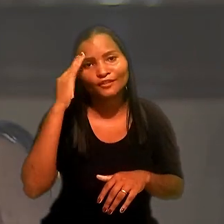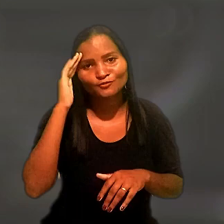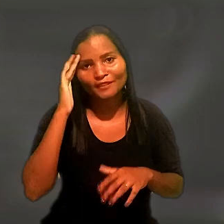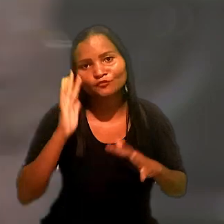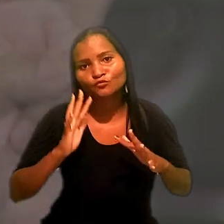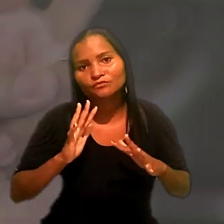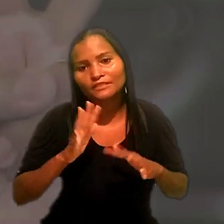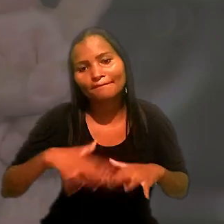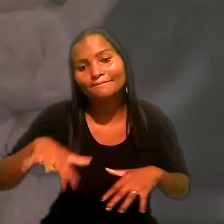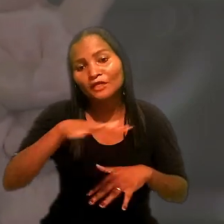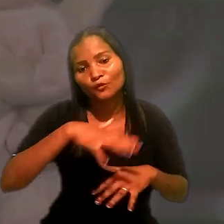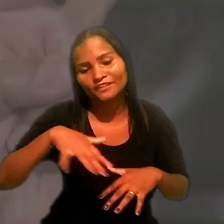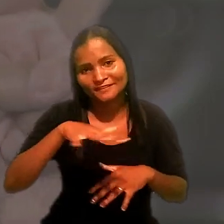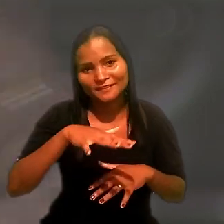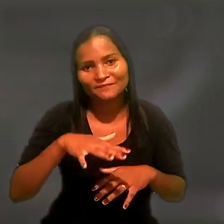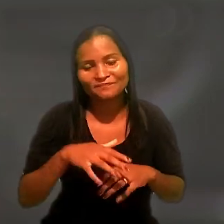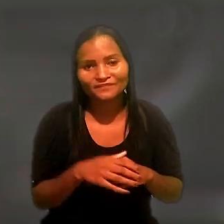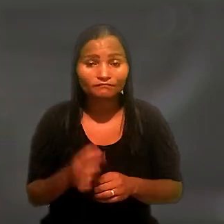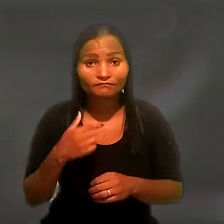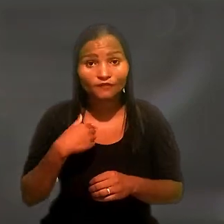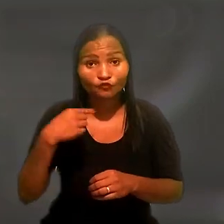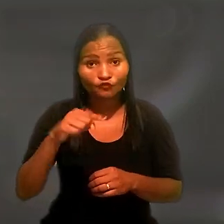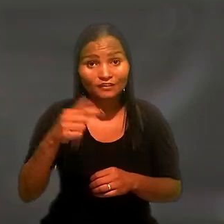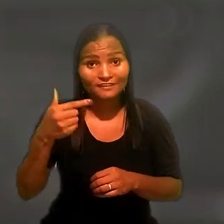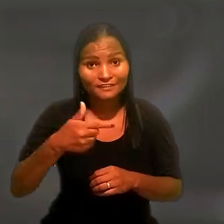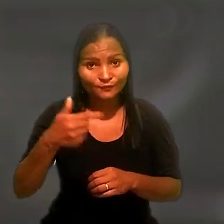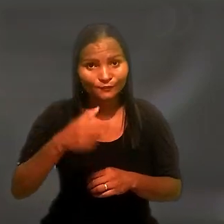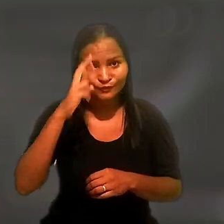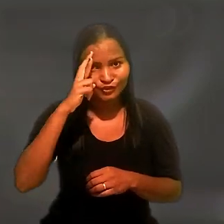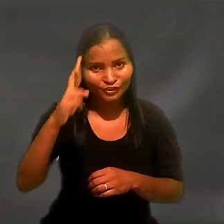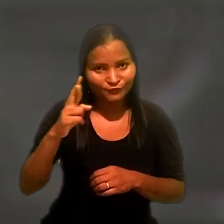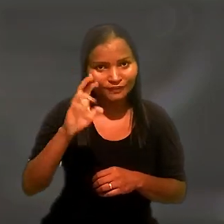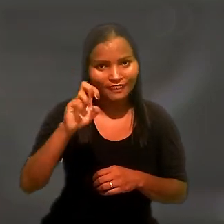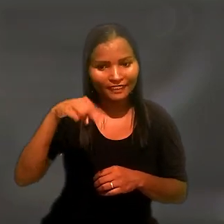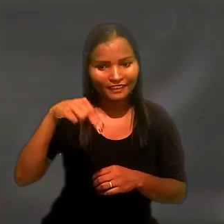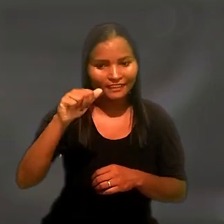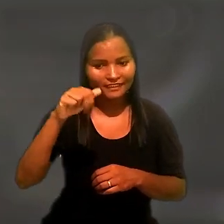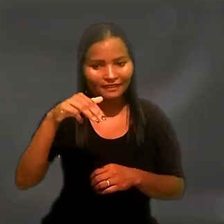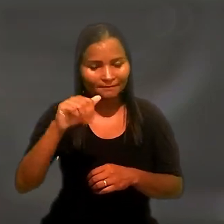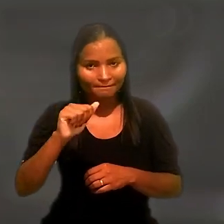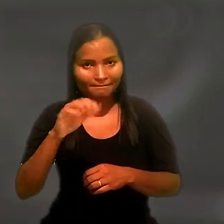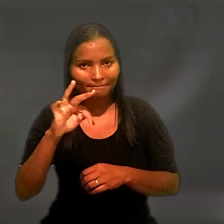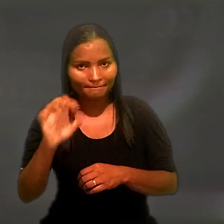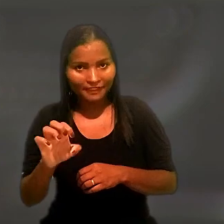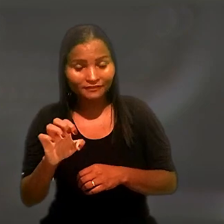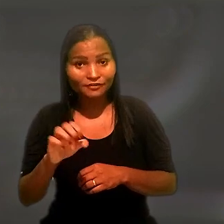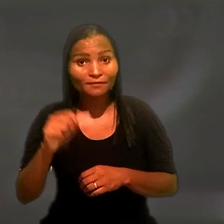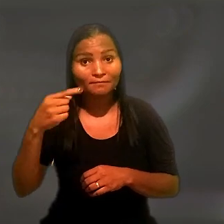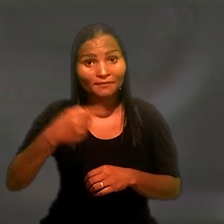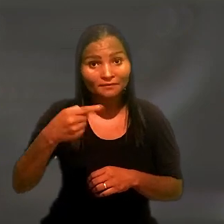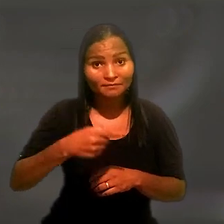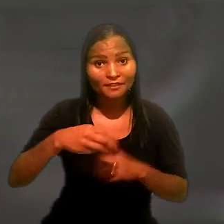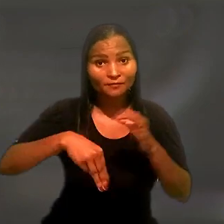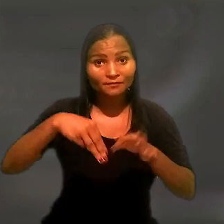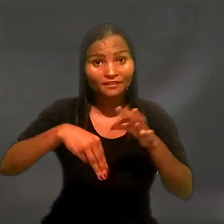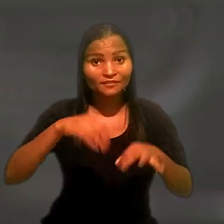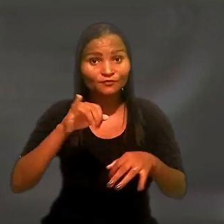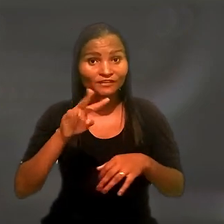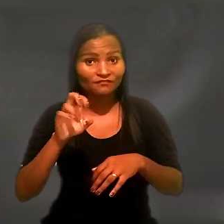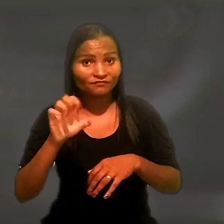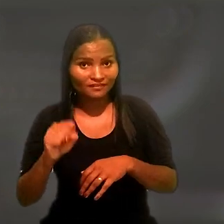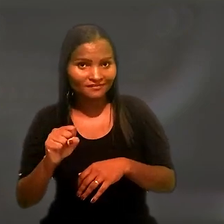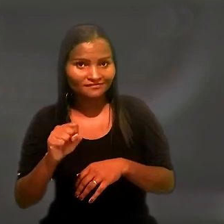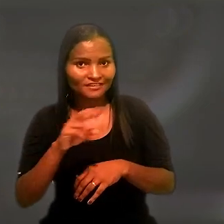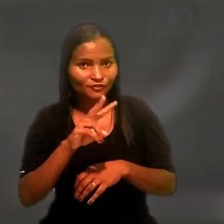majoritário. Fui o segundo diretor da ENAMAT. O primeiro foi o ministro Ives, em 2006. Eu me tornei diretor